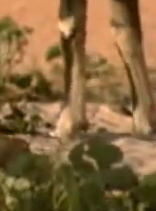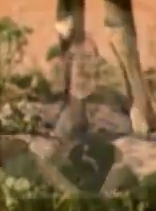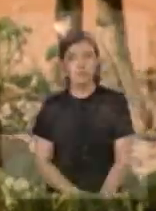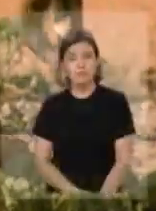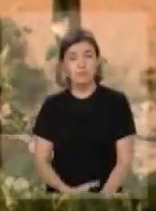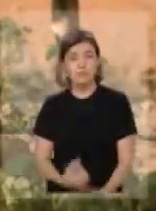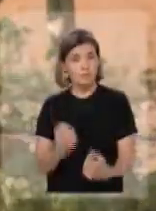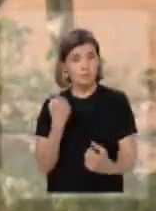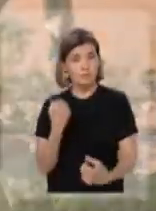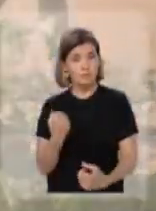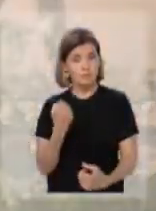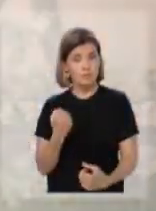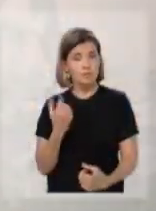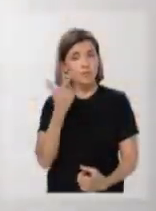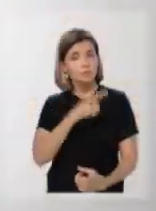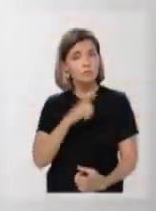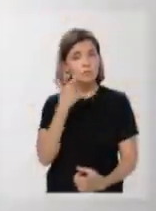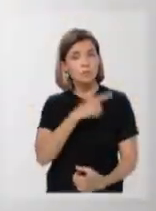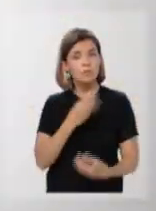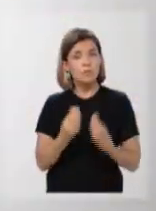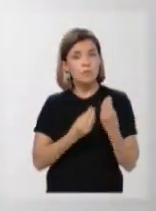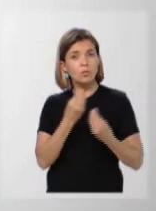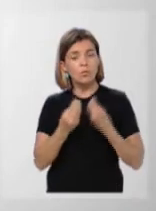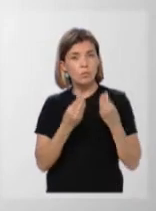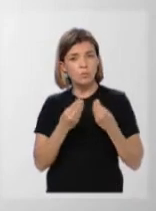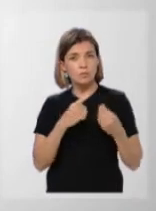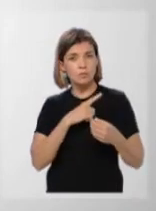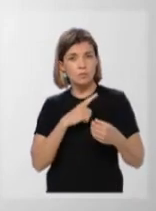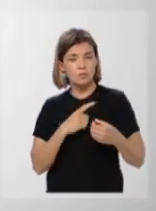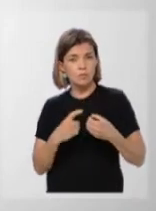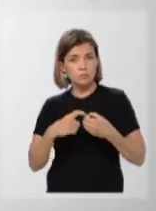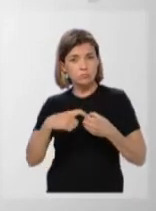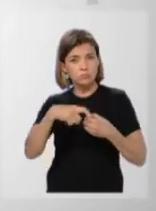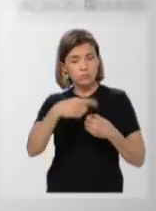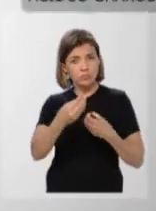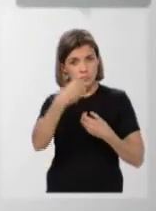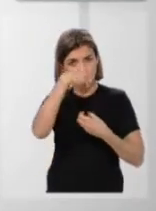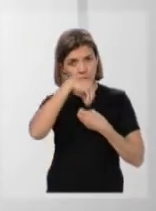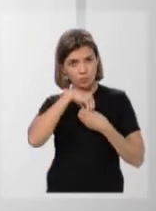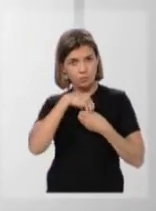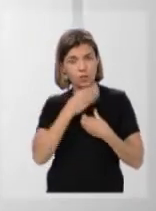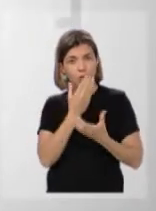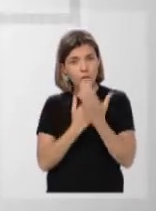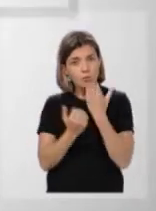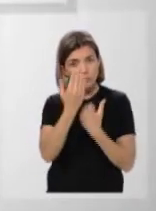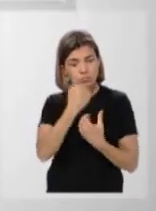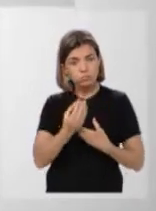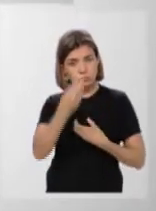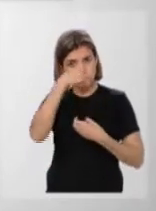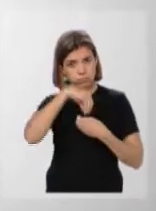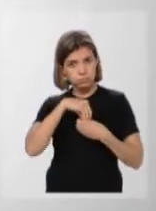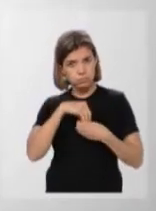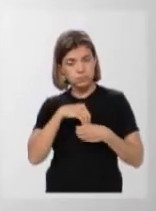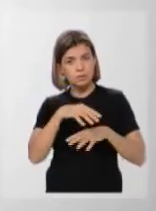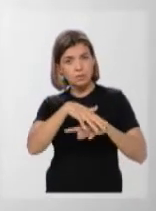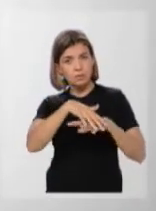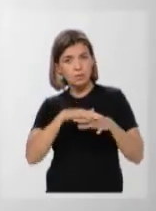A obtenção de energia é possível graças à oxidação das moléculas orgânicas contidas nos alimentos.